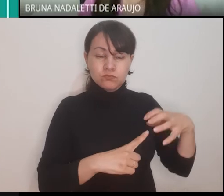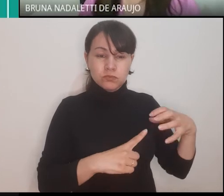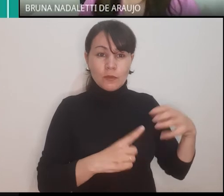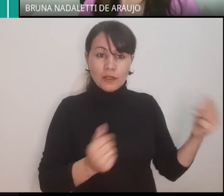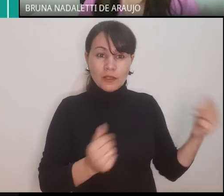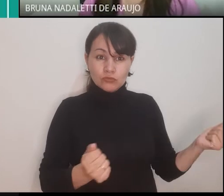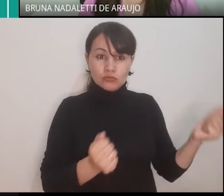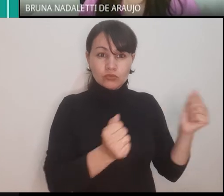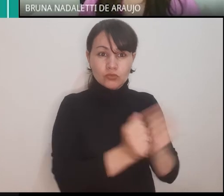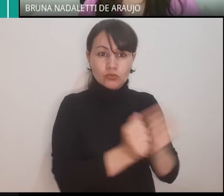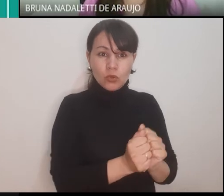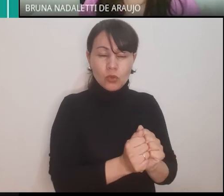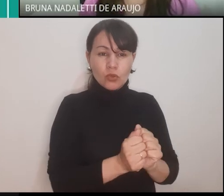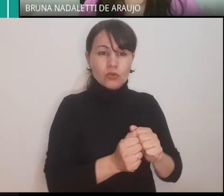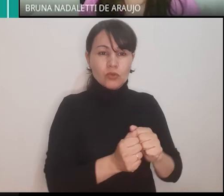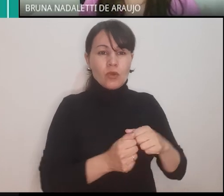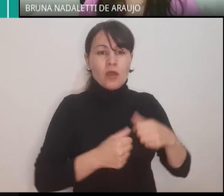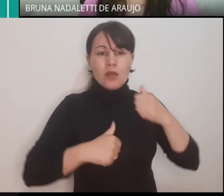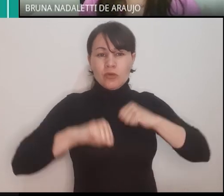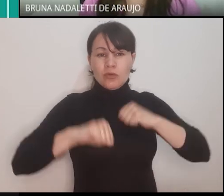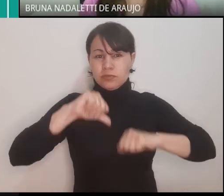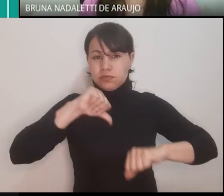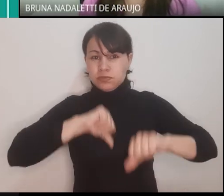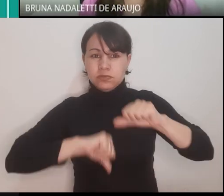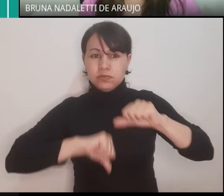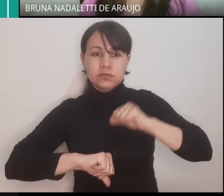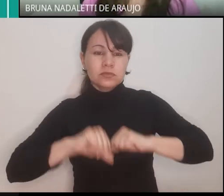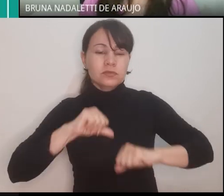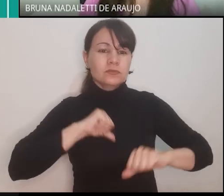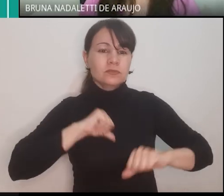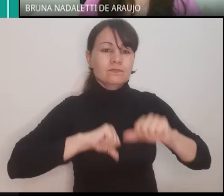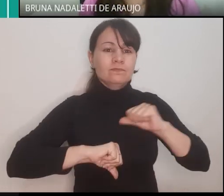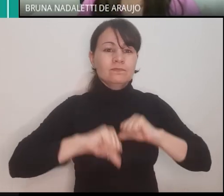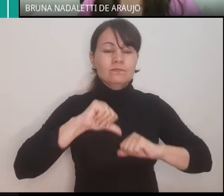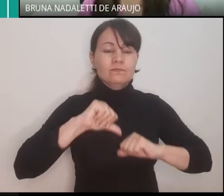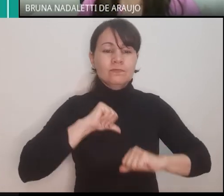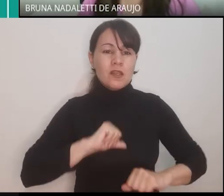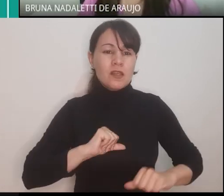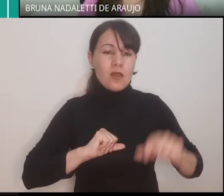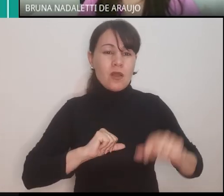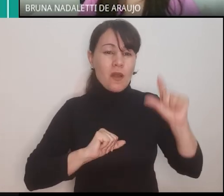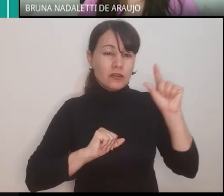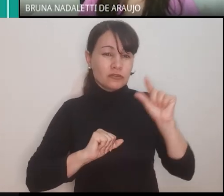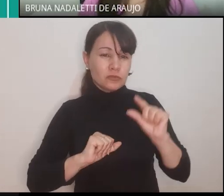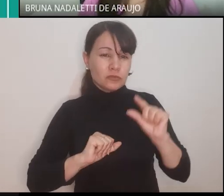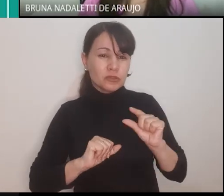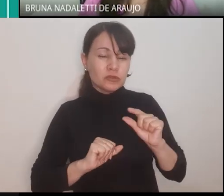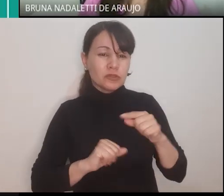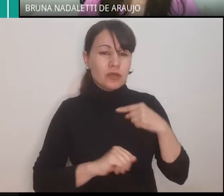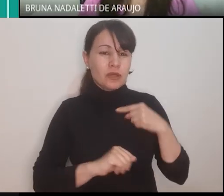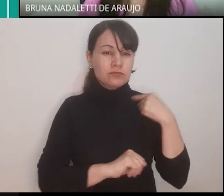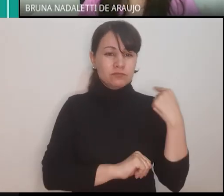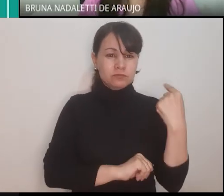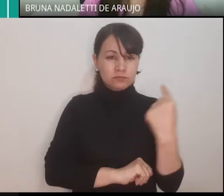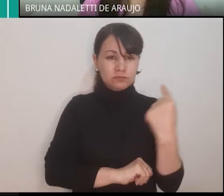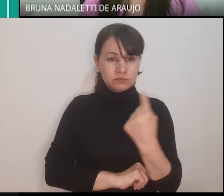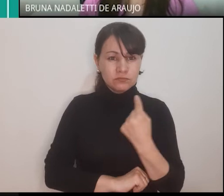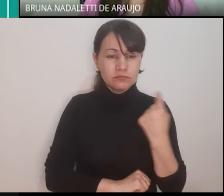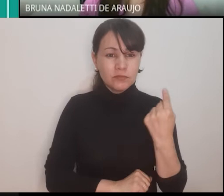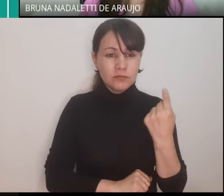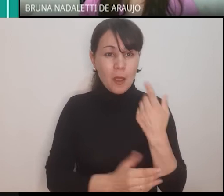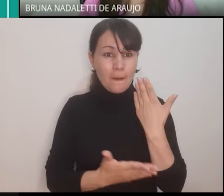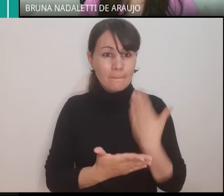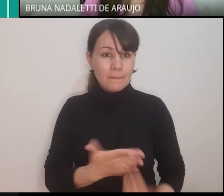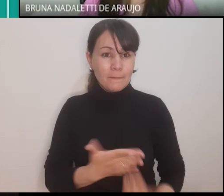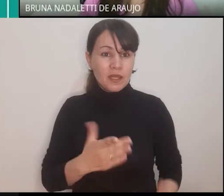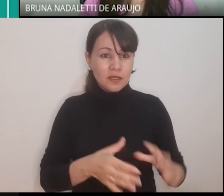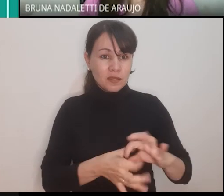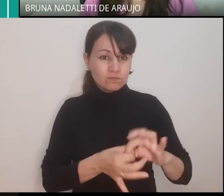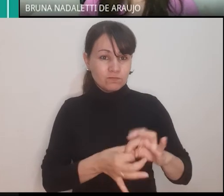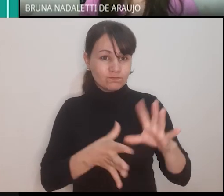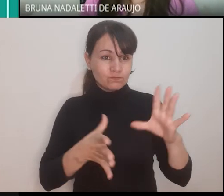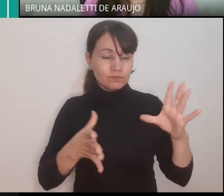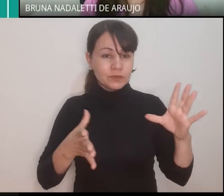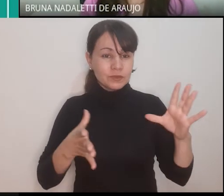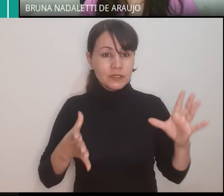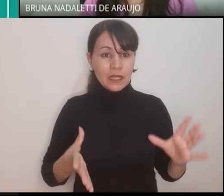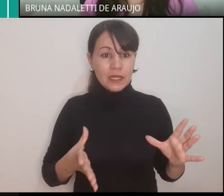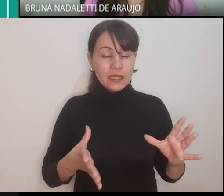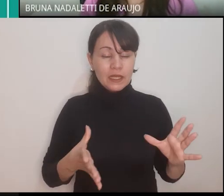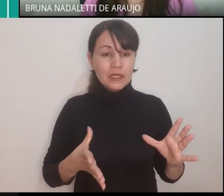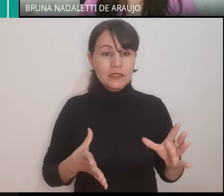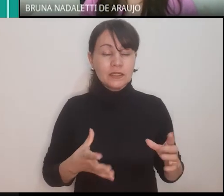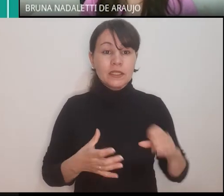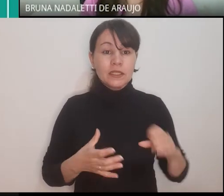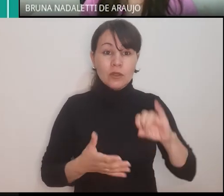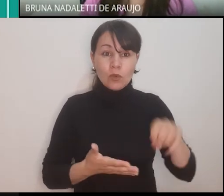a situações depressivas, né? Visto a diminuição da sua autonomia, a perda da sua liberdade. Então, com